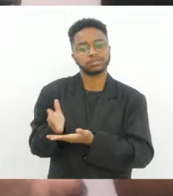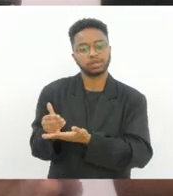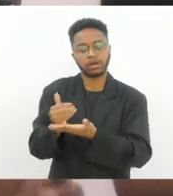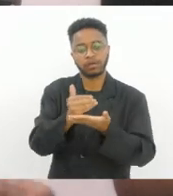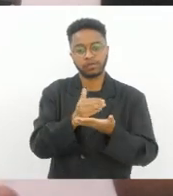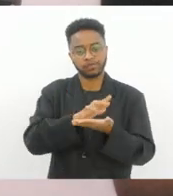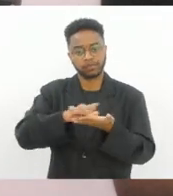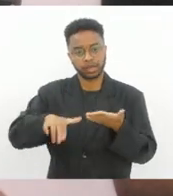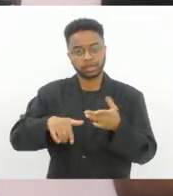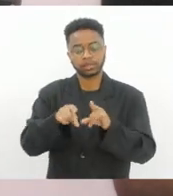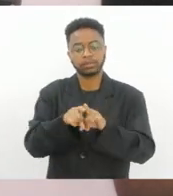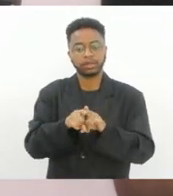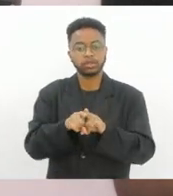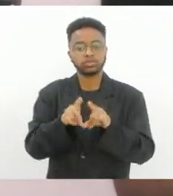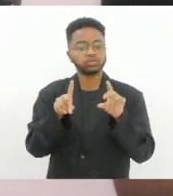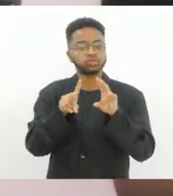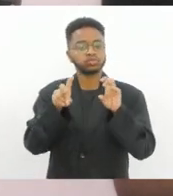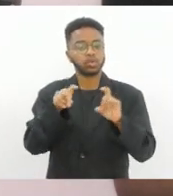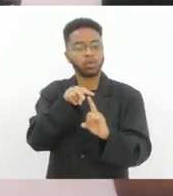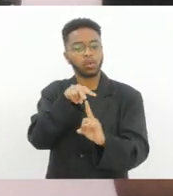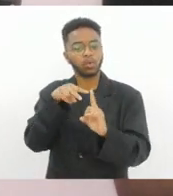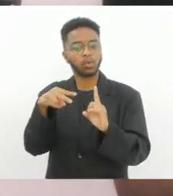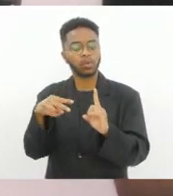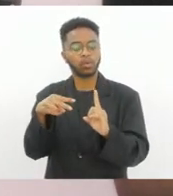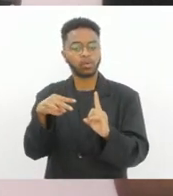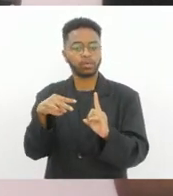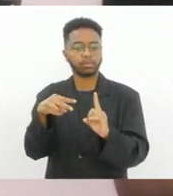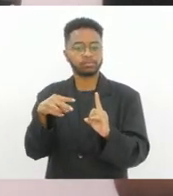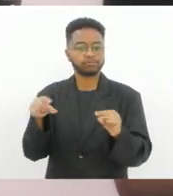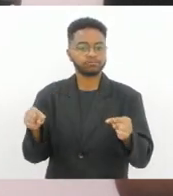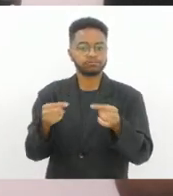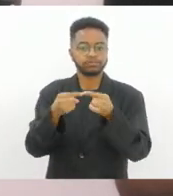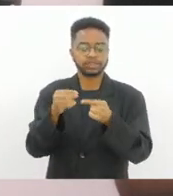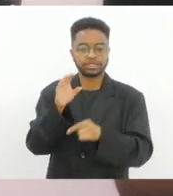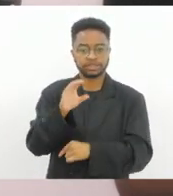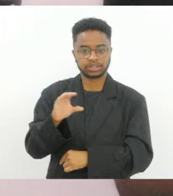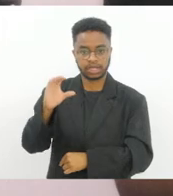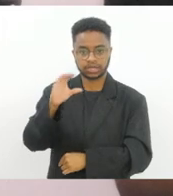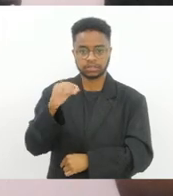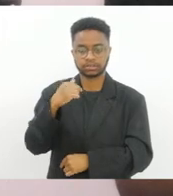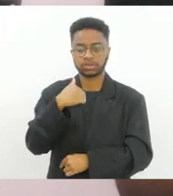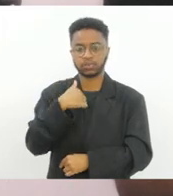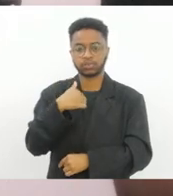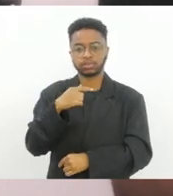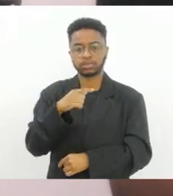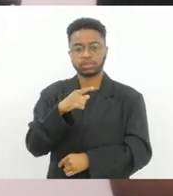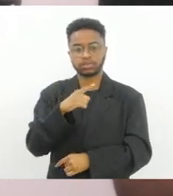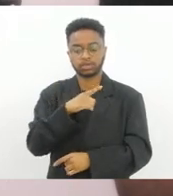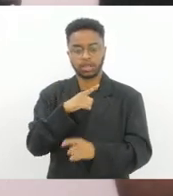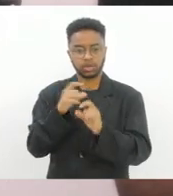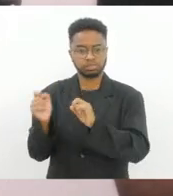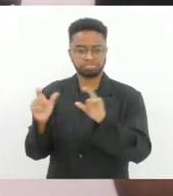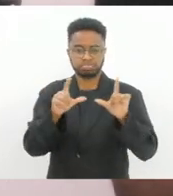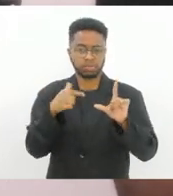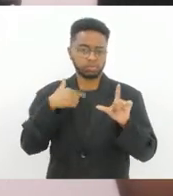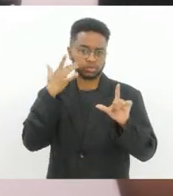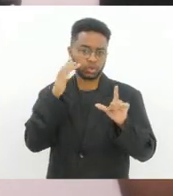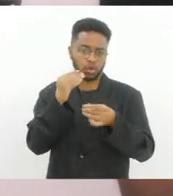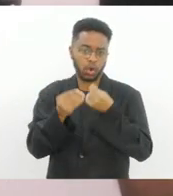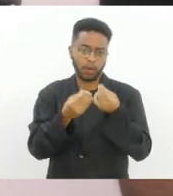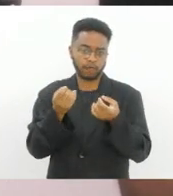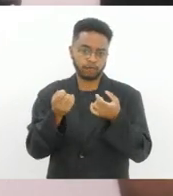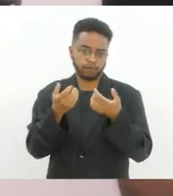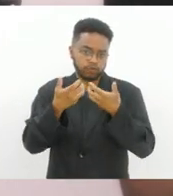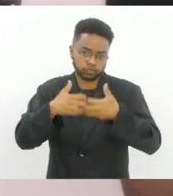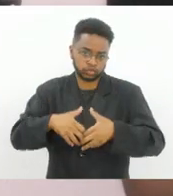também a partir de uma perspectiva da ciência. Eu trouxe uma apresentação, eu não sei como vai funcionar para